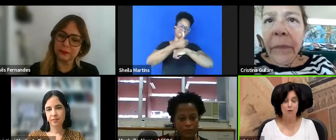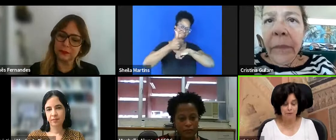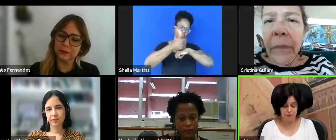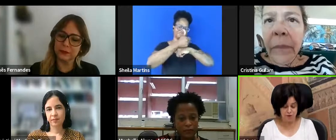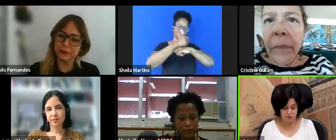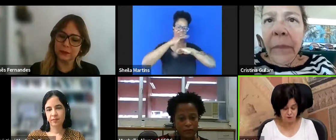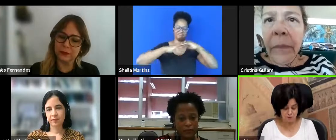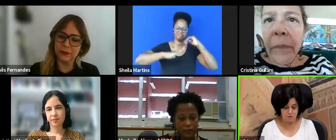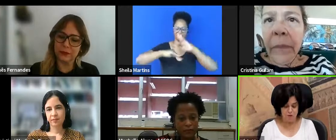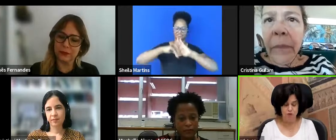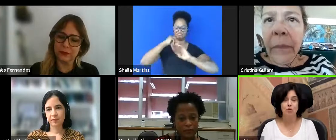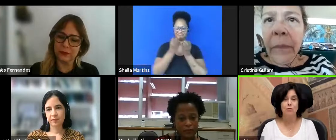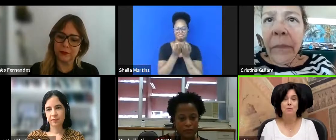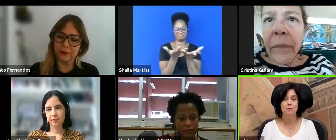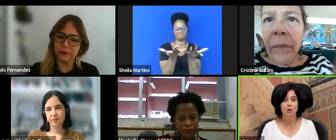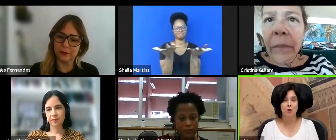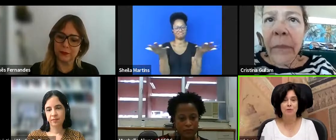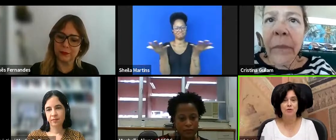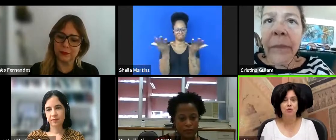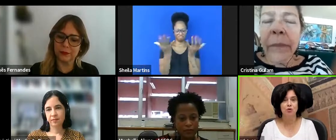profissamos, profissomos,